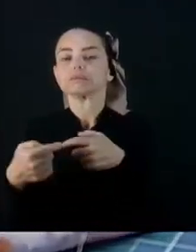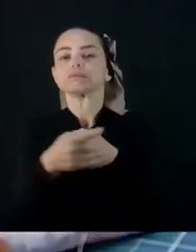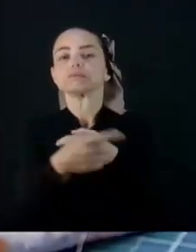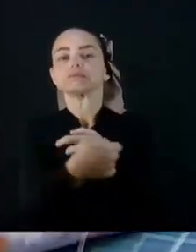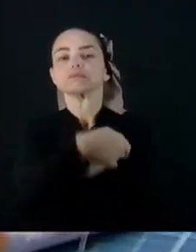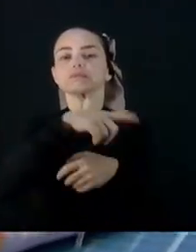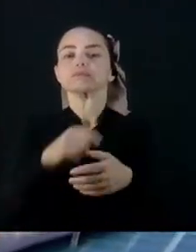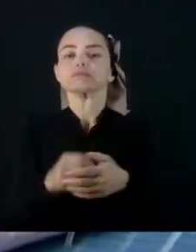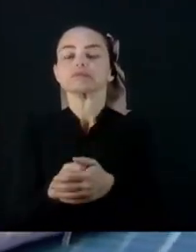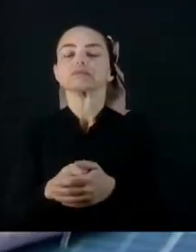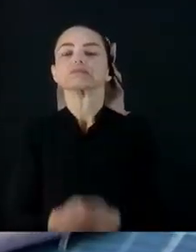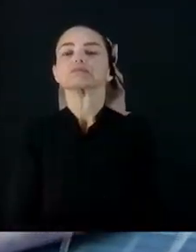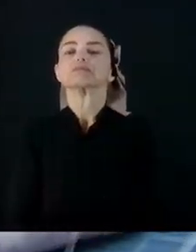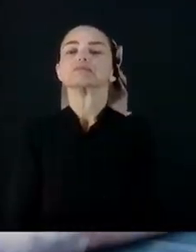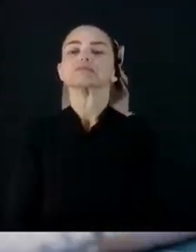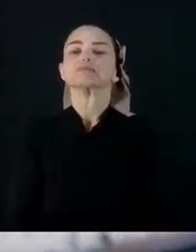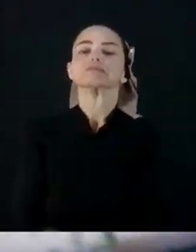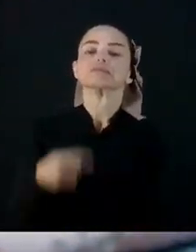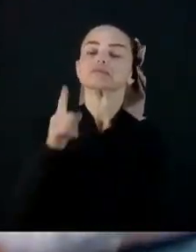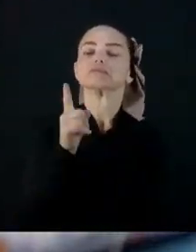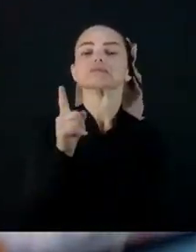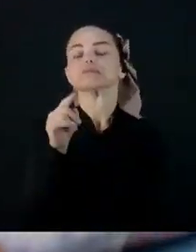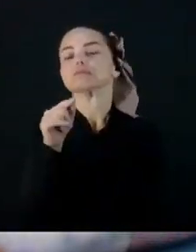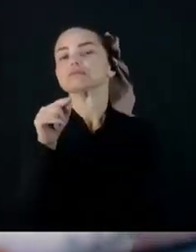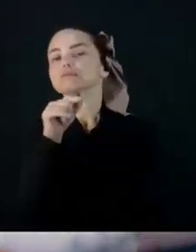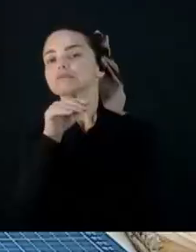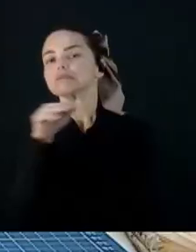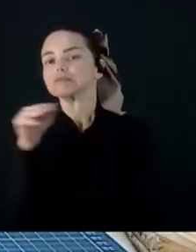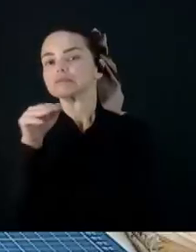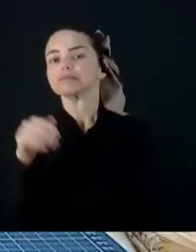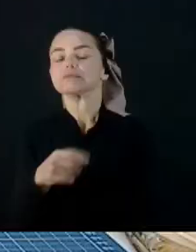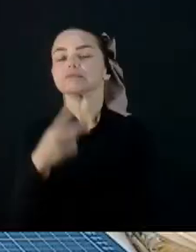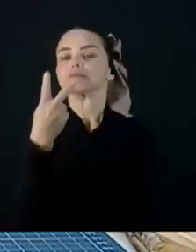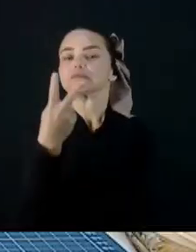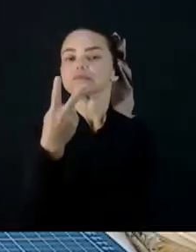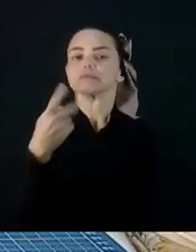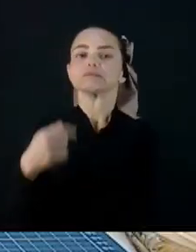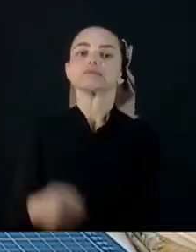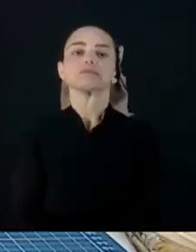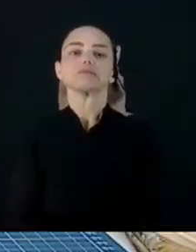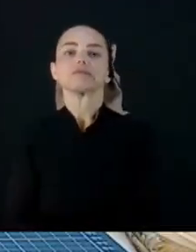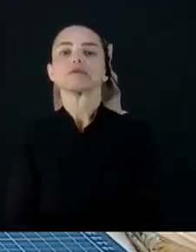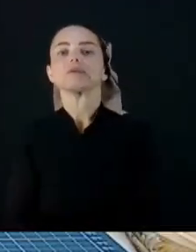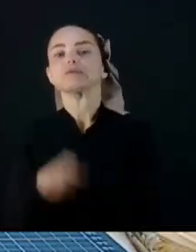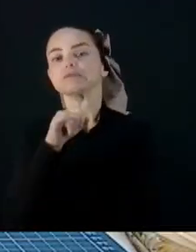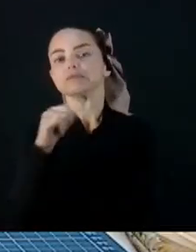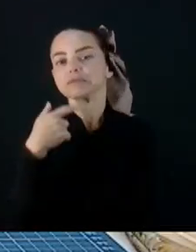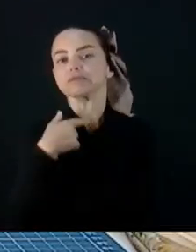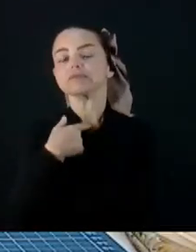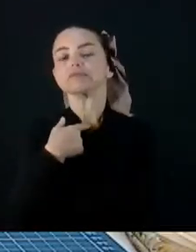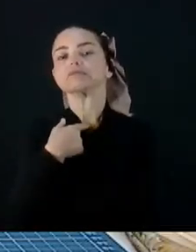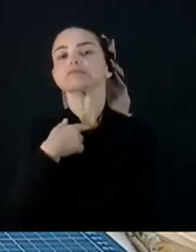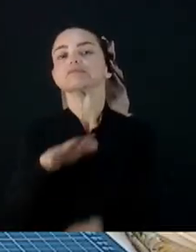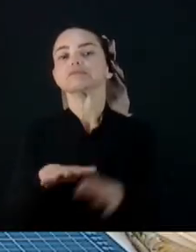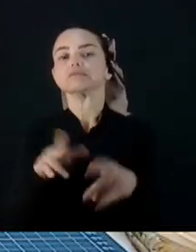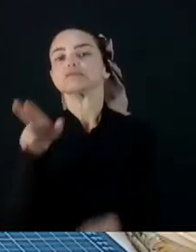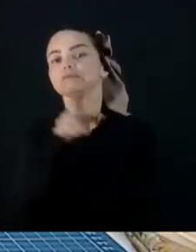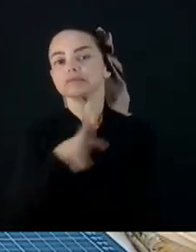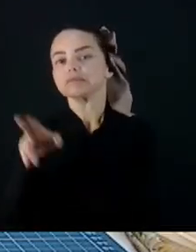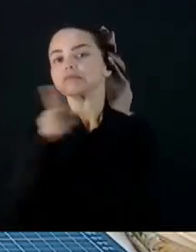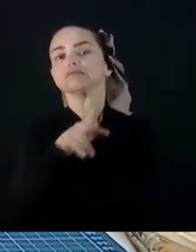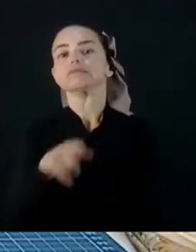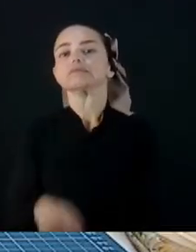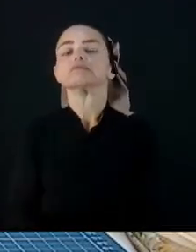ser 1,5, pode ser 1. Aqui eu tô pondo 2, tá? Então, se você, dependendo do cordão que você for usar, você pode fazer um pouquinho maior essa